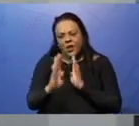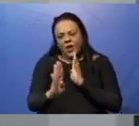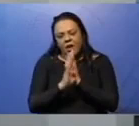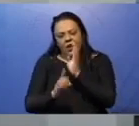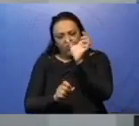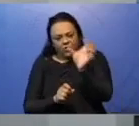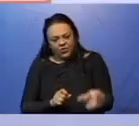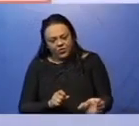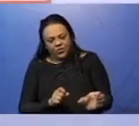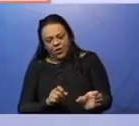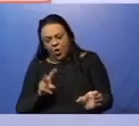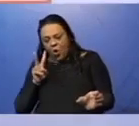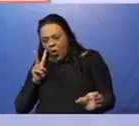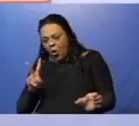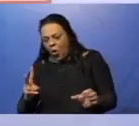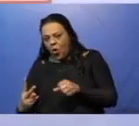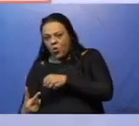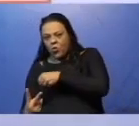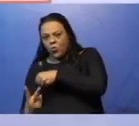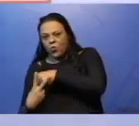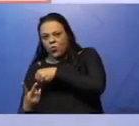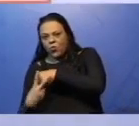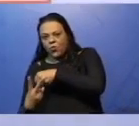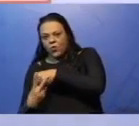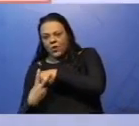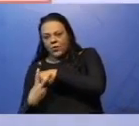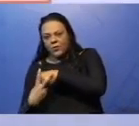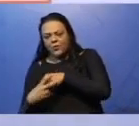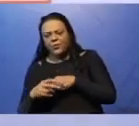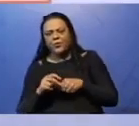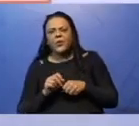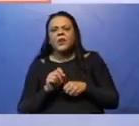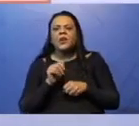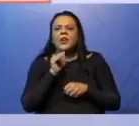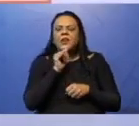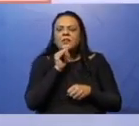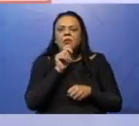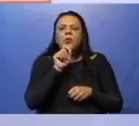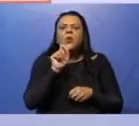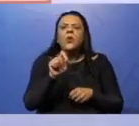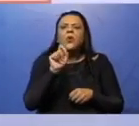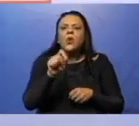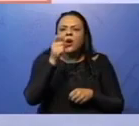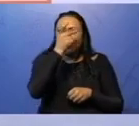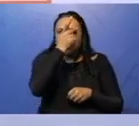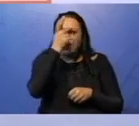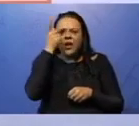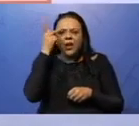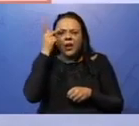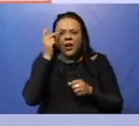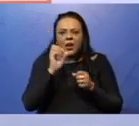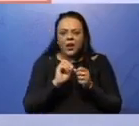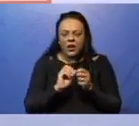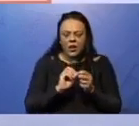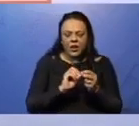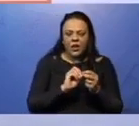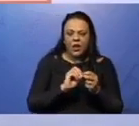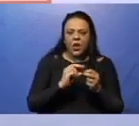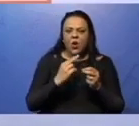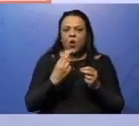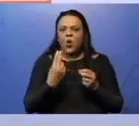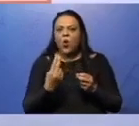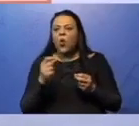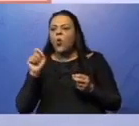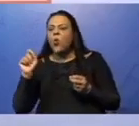eu sou, né? Quem ou o que é importante? Quem sou importante?